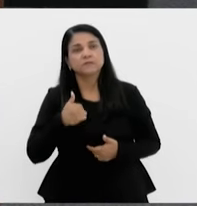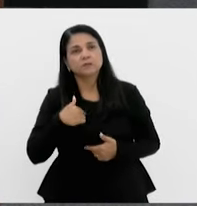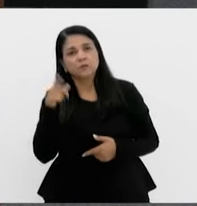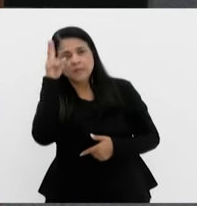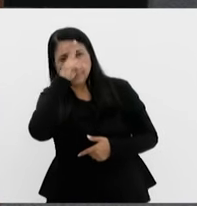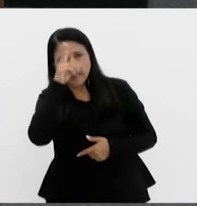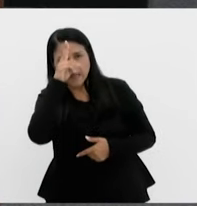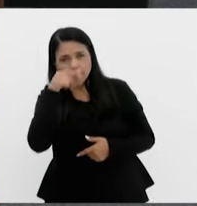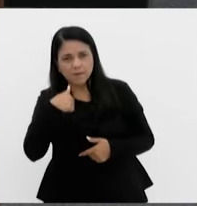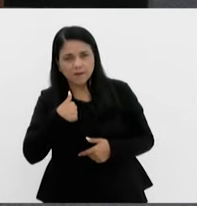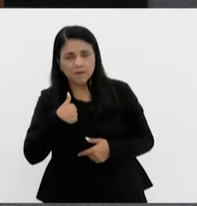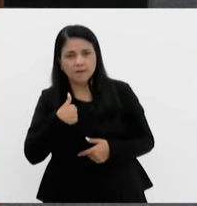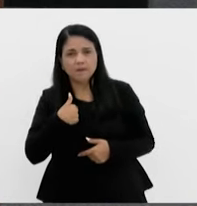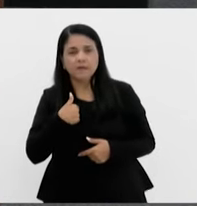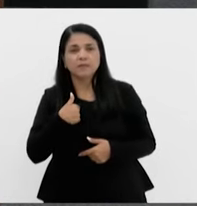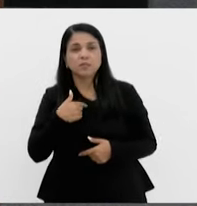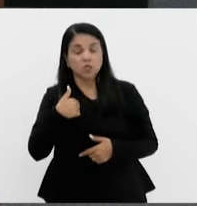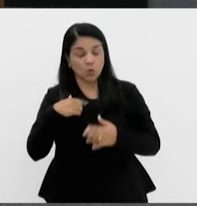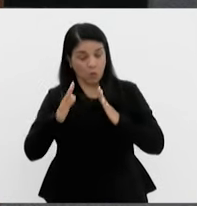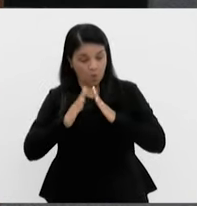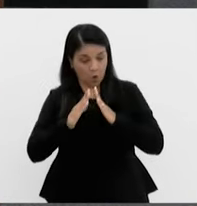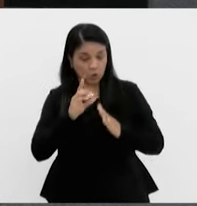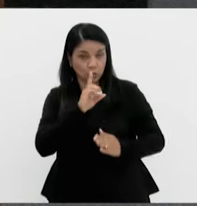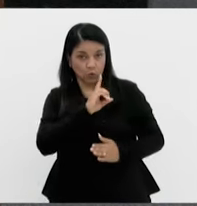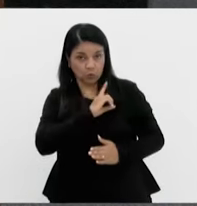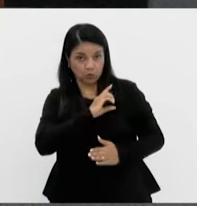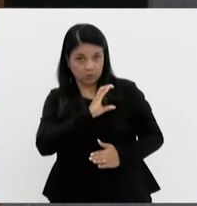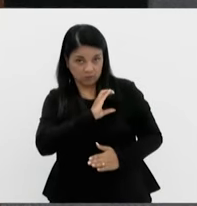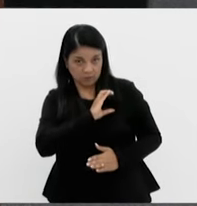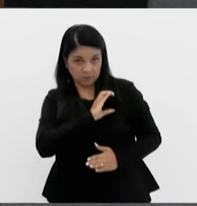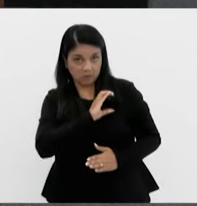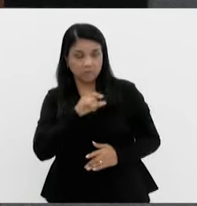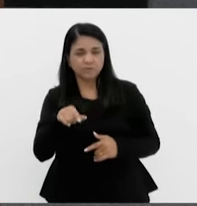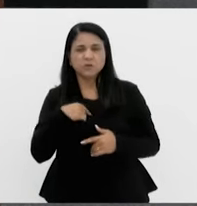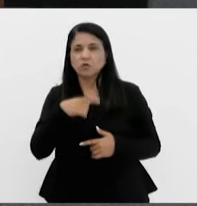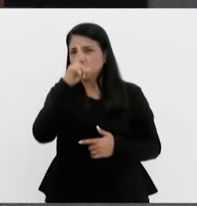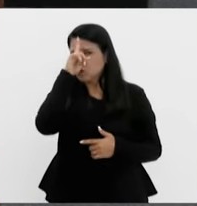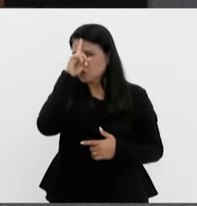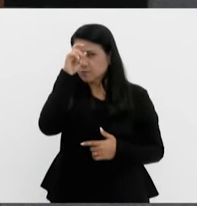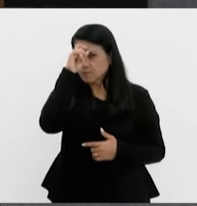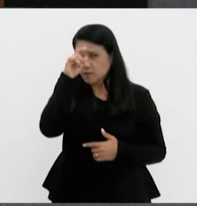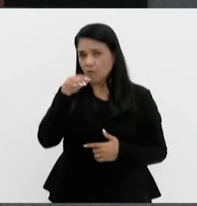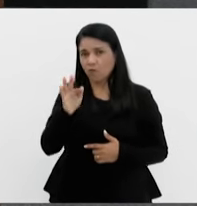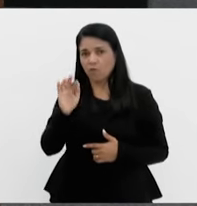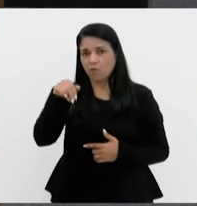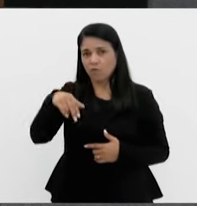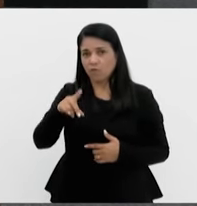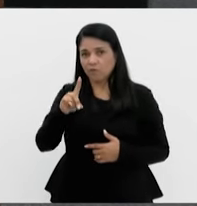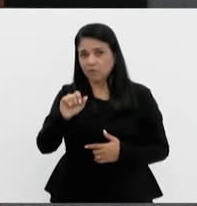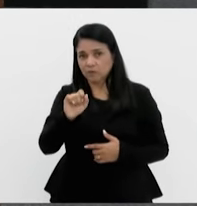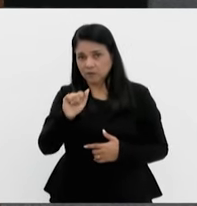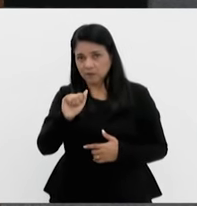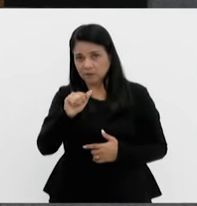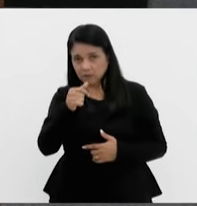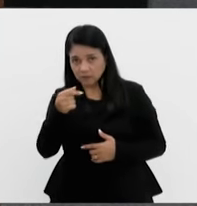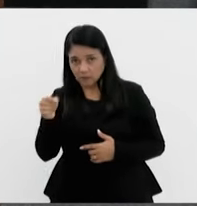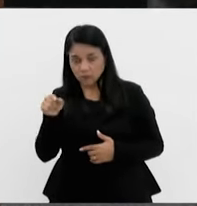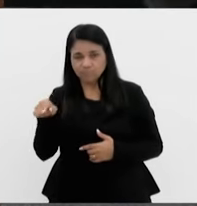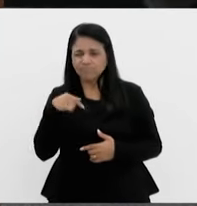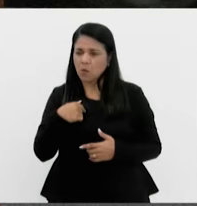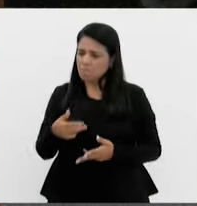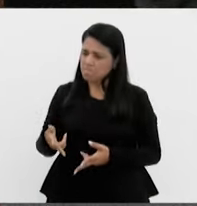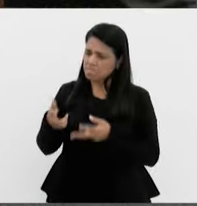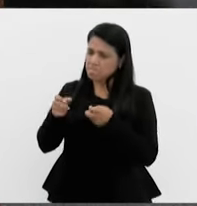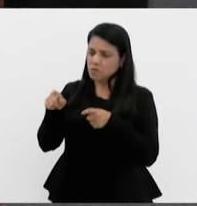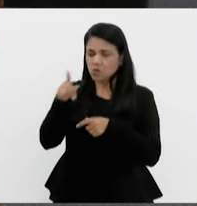senhor presidente todas as vezes moro em duco de Caxias quando eu passo ali pelo Hospital do Fundão e eu vejo aquele Hospital ti juu que